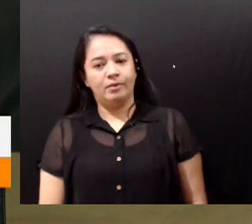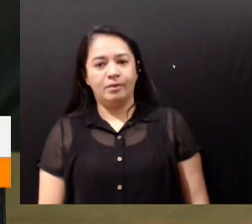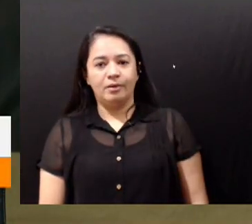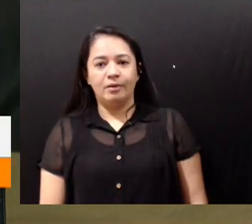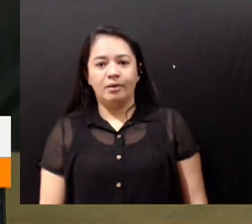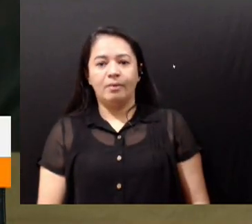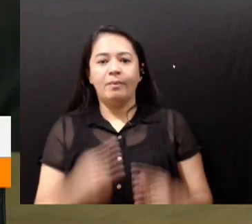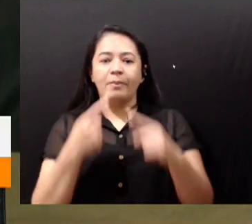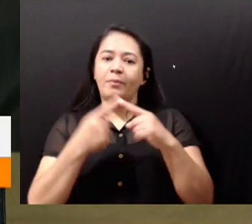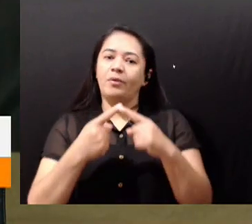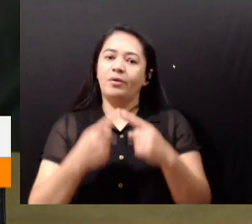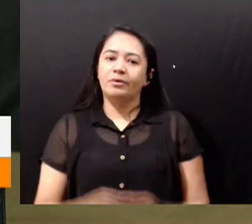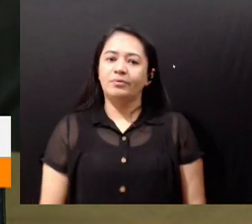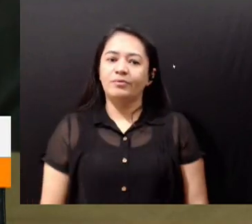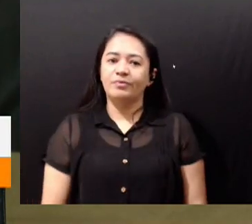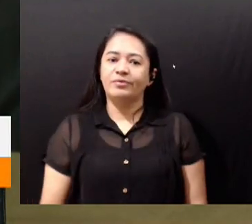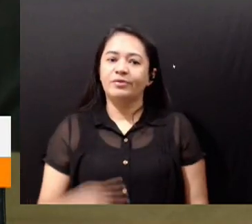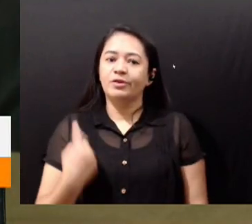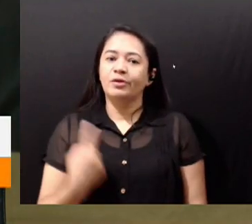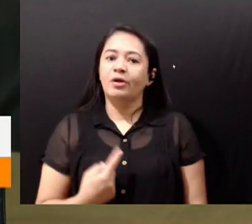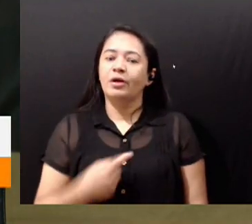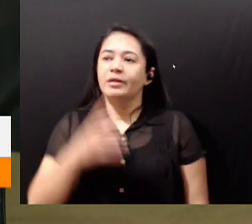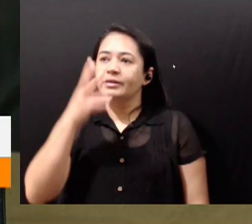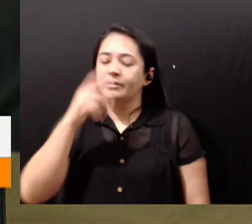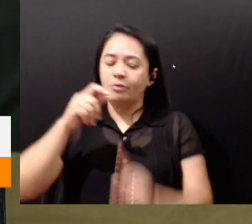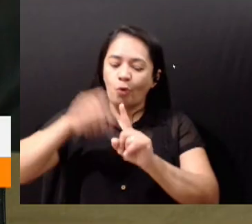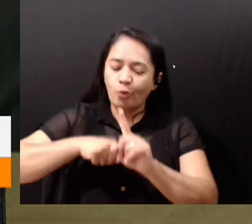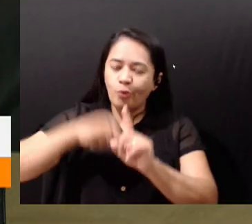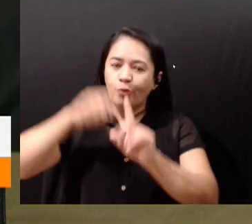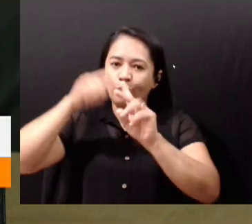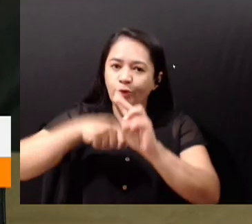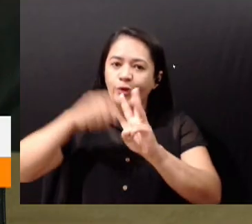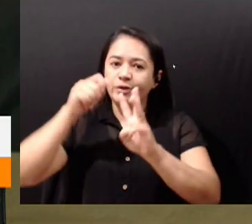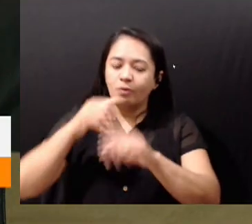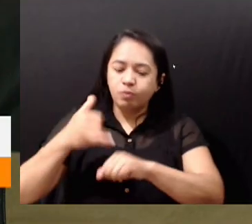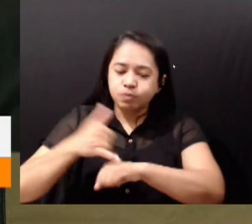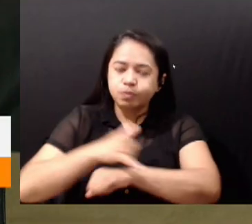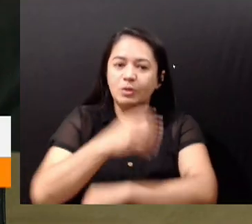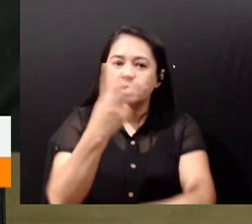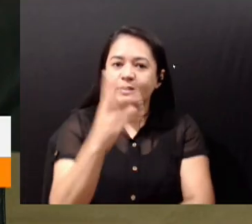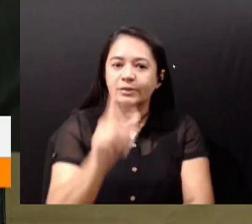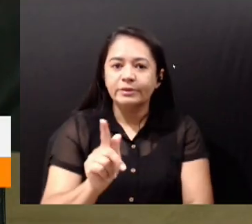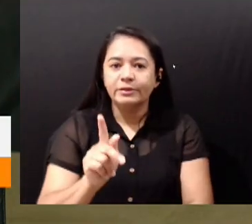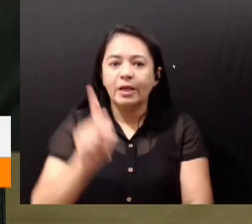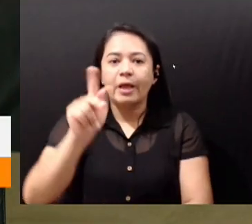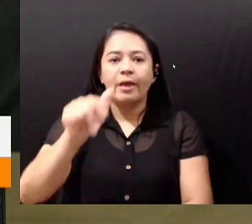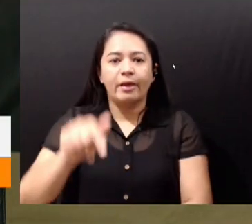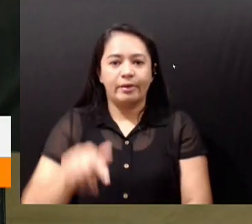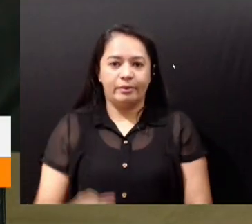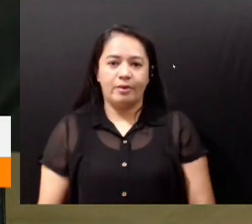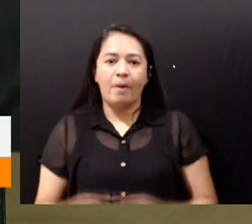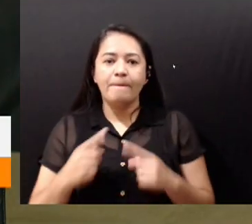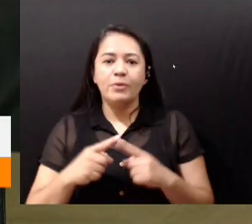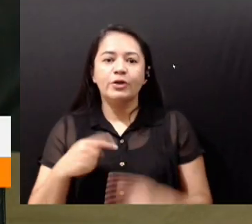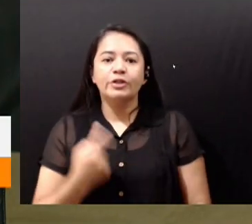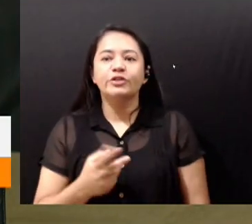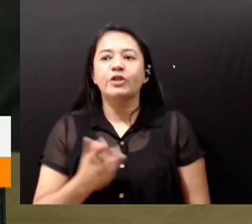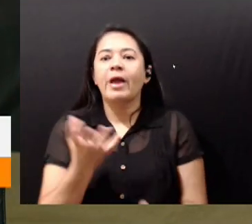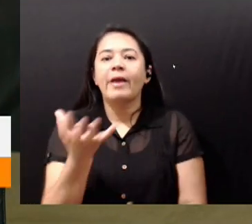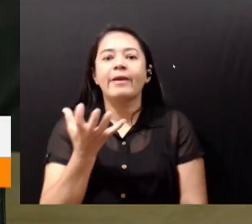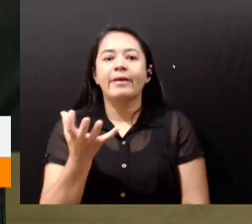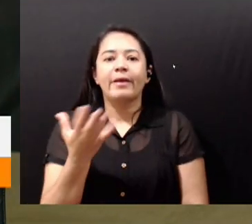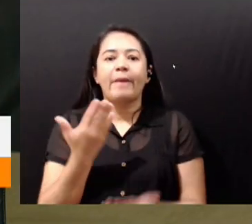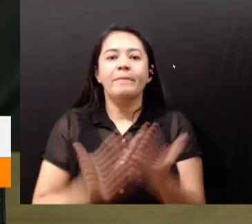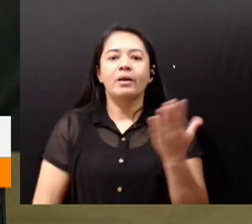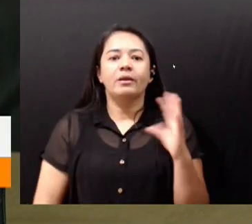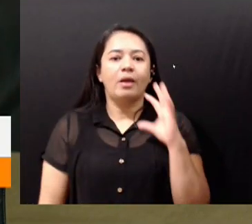levou 2, 3 meses para a gente ganhar os 3 quilos, por que que a gente sempre quer perder,